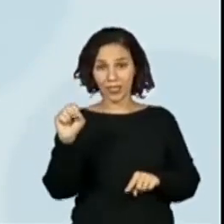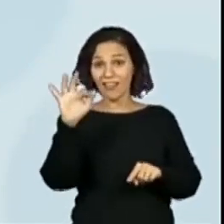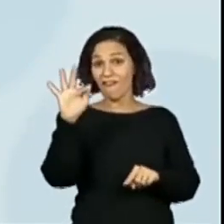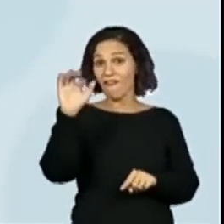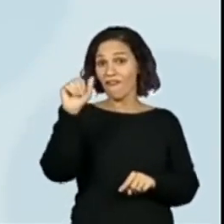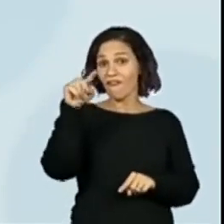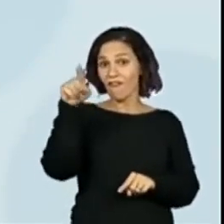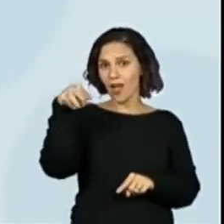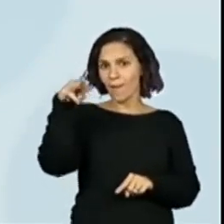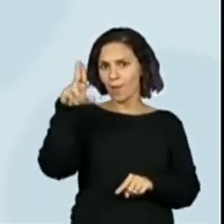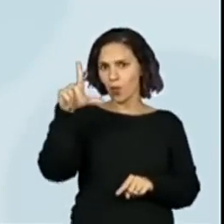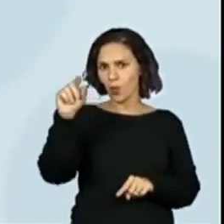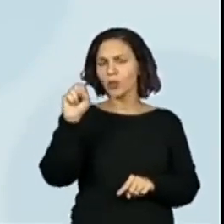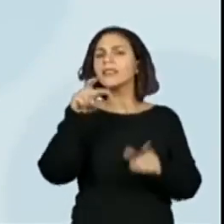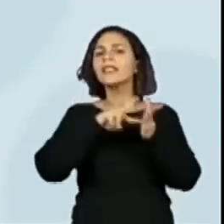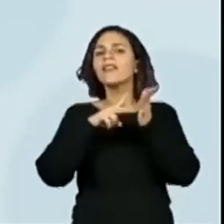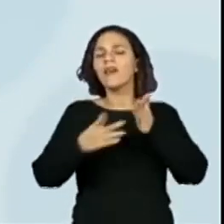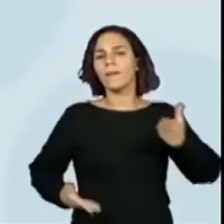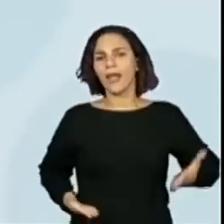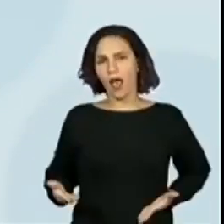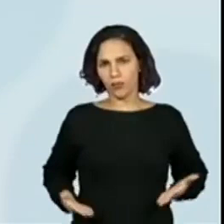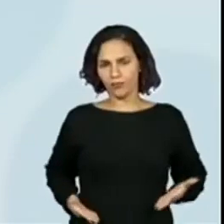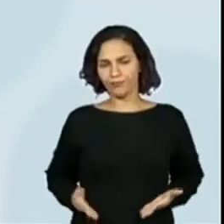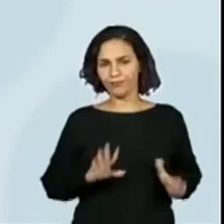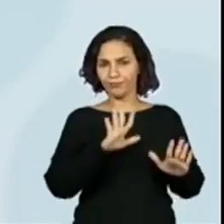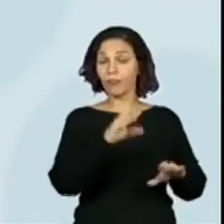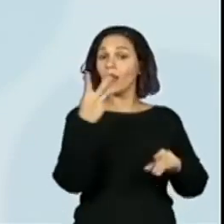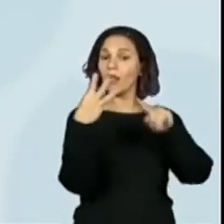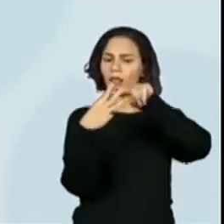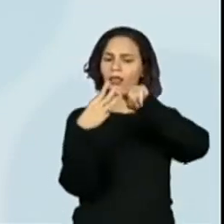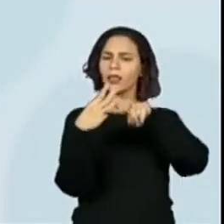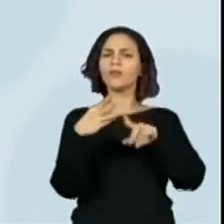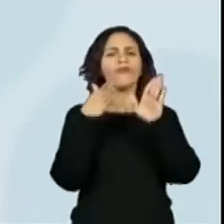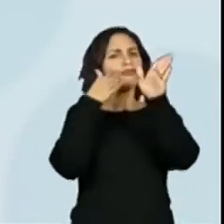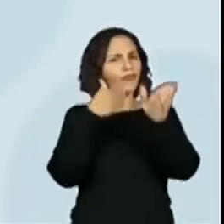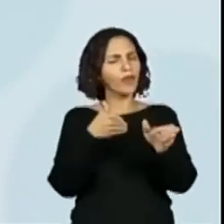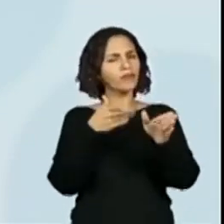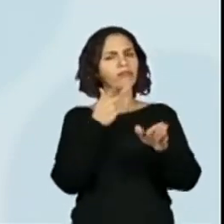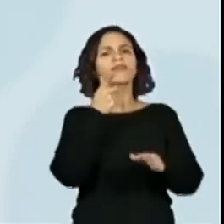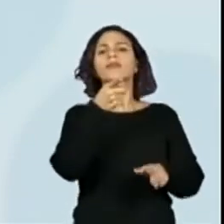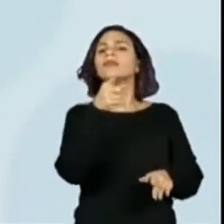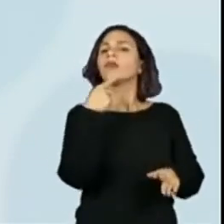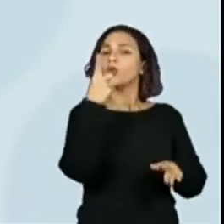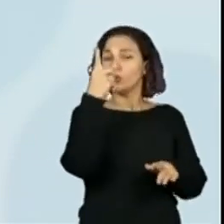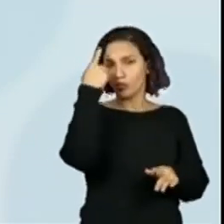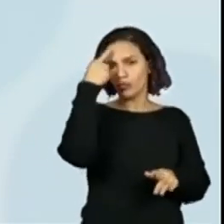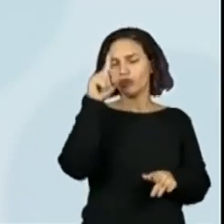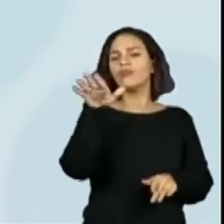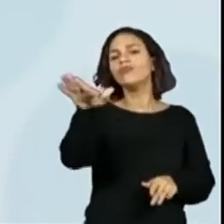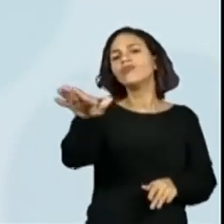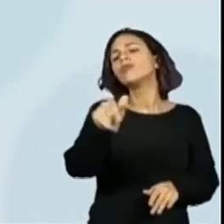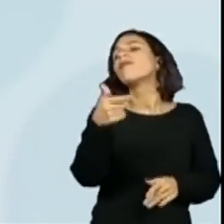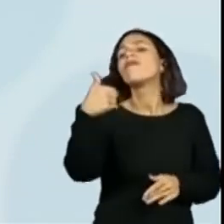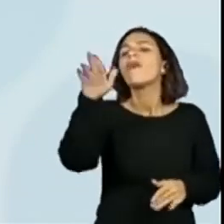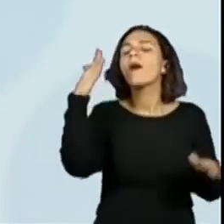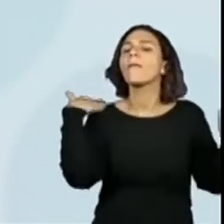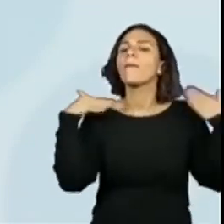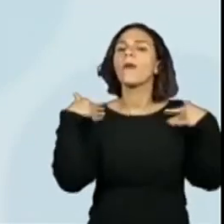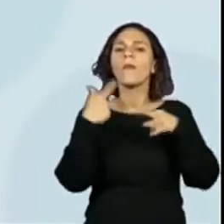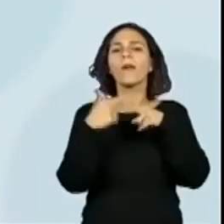os 3 fâmulos e disse-lhes: "Ide passear, porque minha mulher não quer dormir